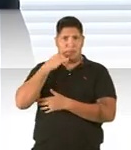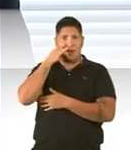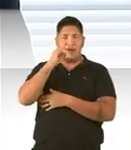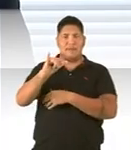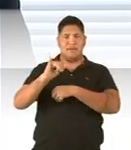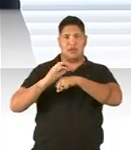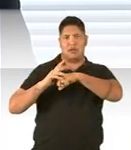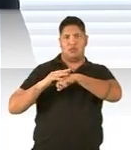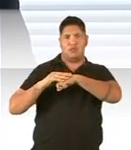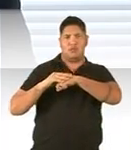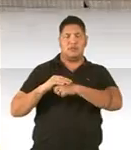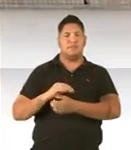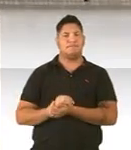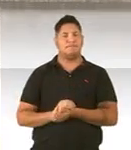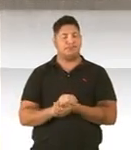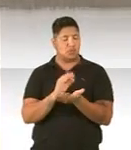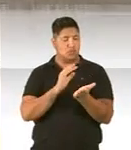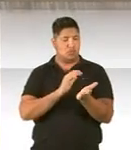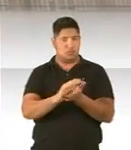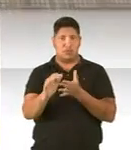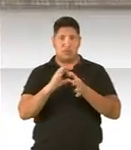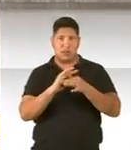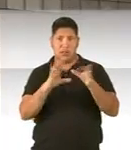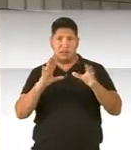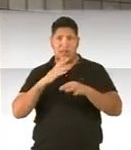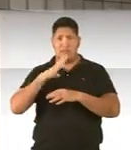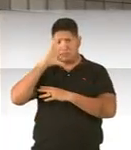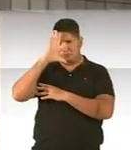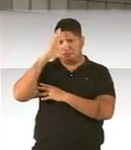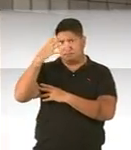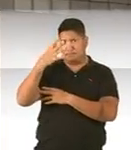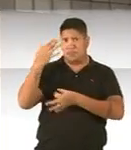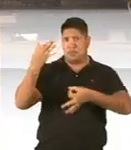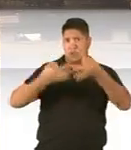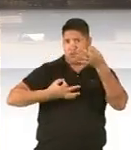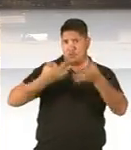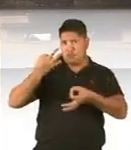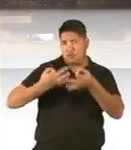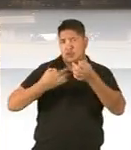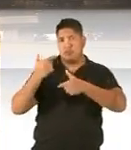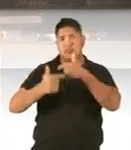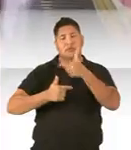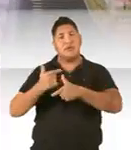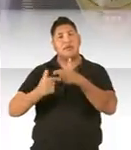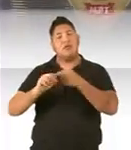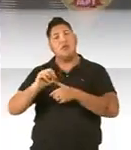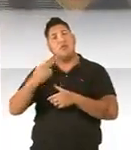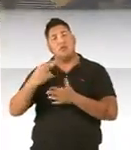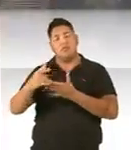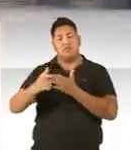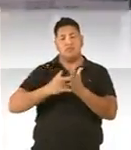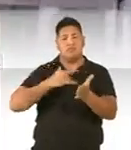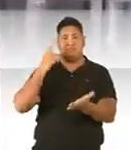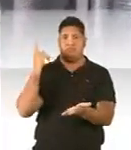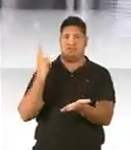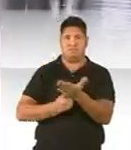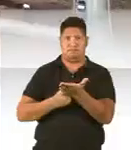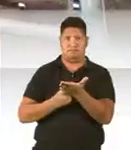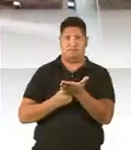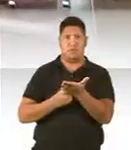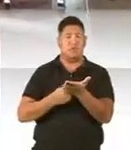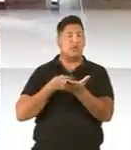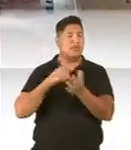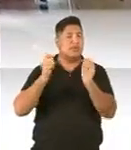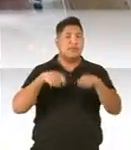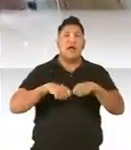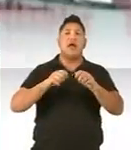de combate à pandemia. Os recursos foram liberados em decisões da Justiça do Trabalho ou decorrentes de TACs e